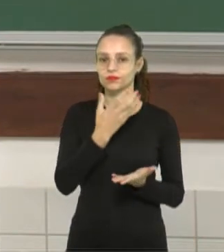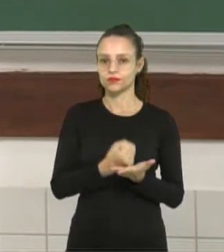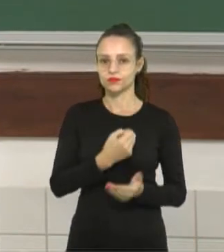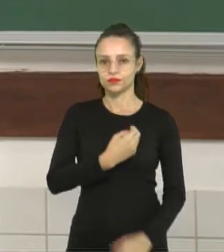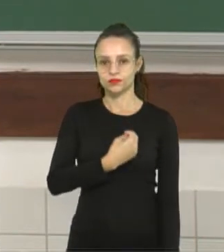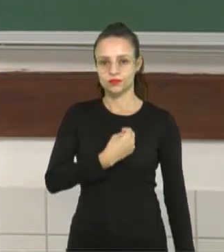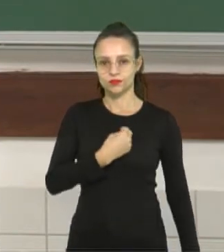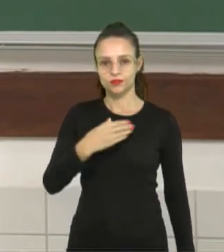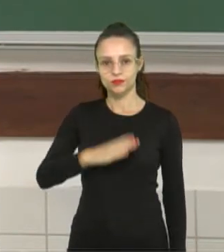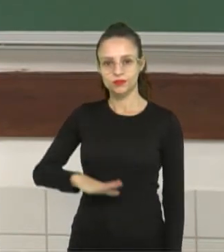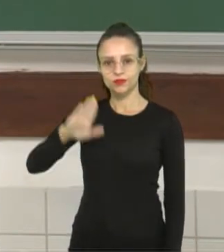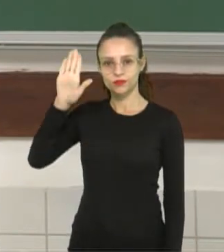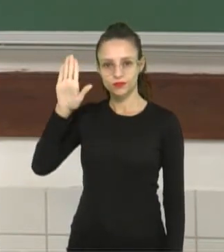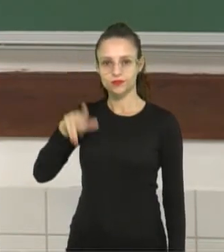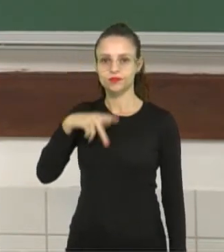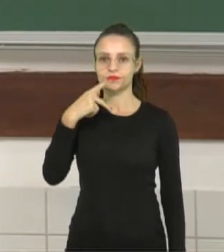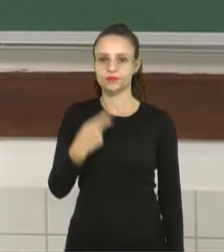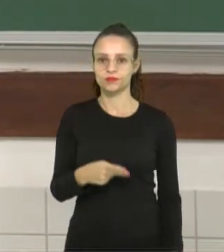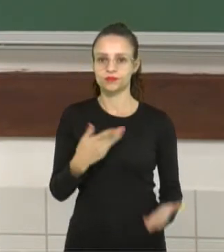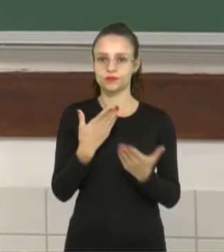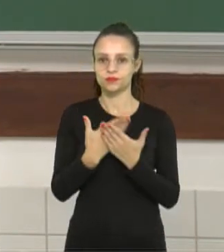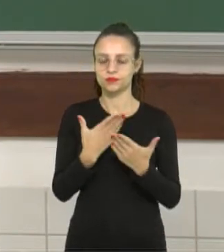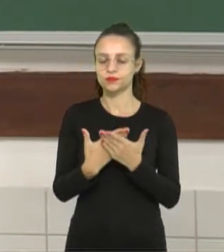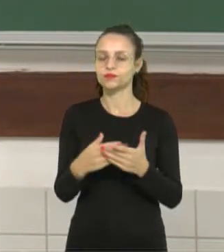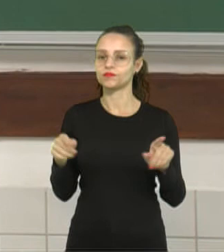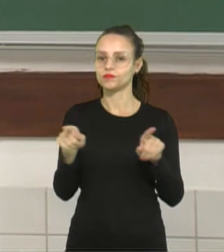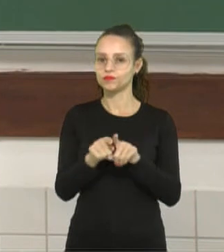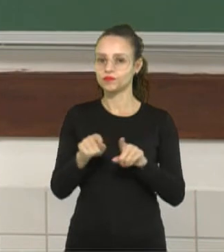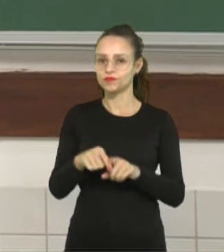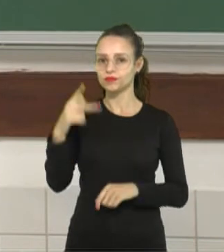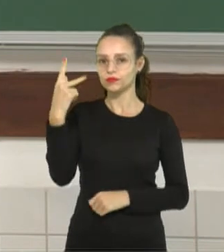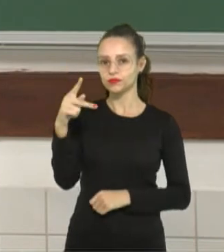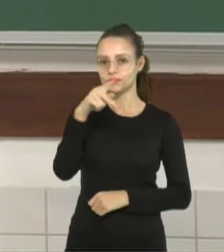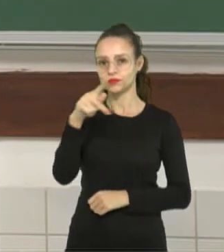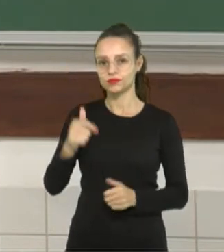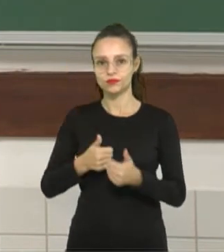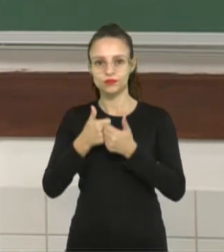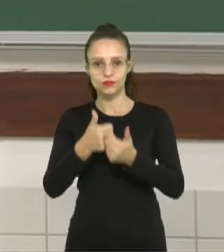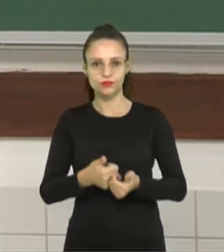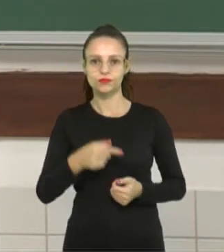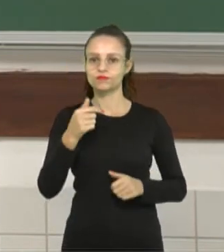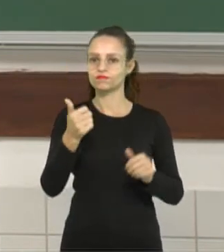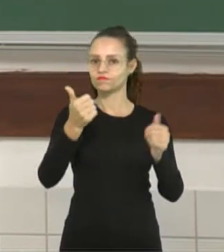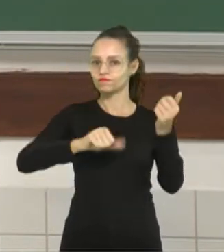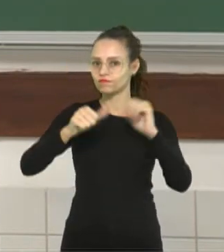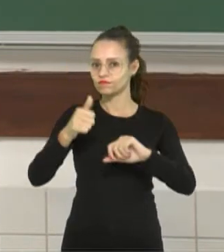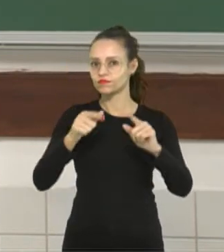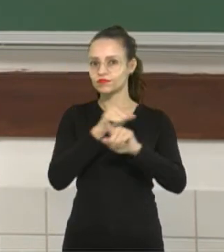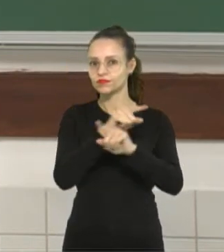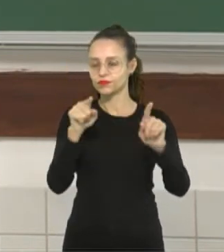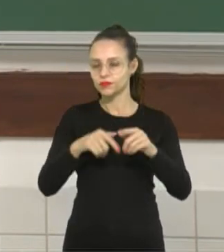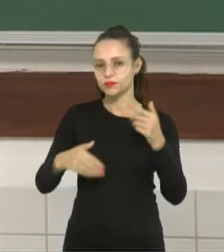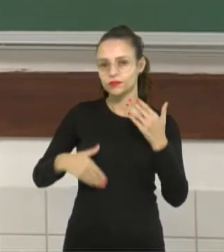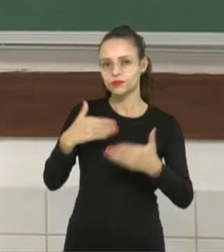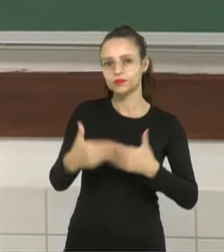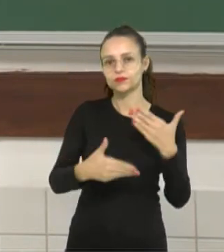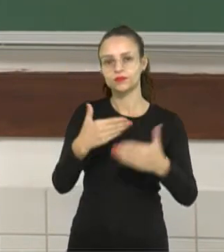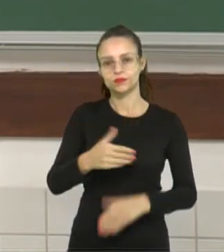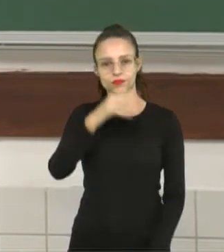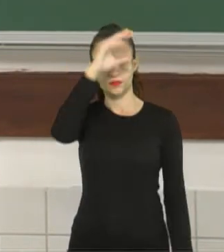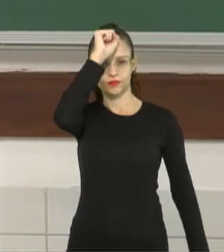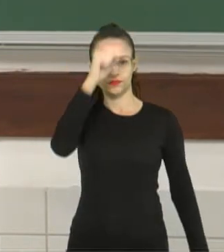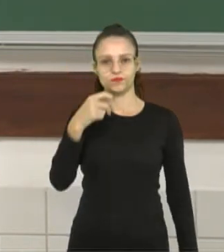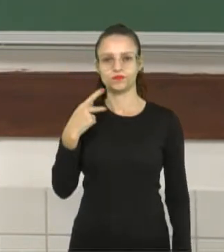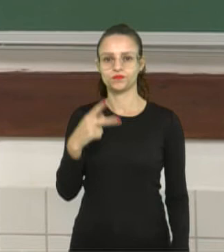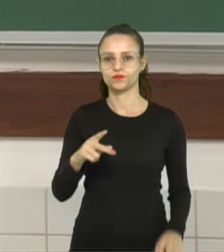a sua presença na aula e também para que o seu professor possa acompanhar o seu desempenho, o seu desenvolvimento aí na sua